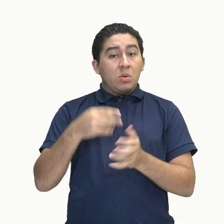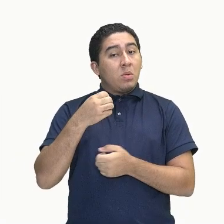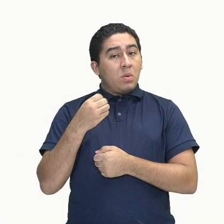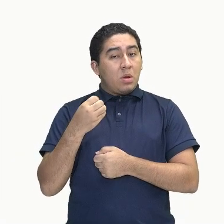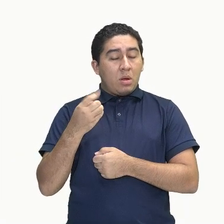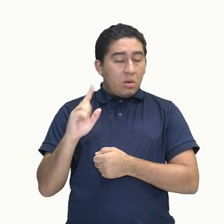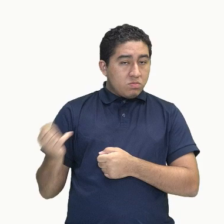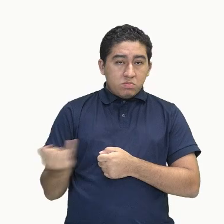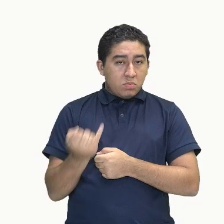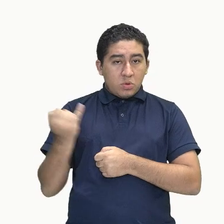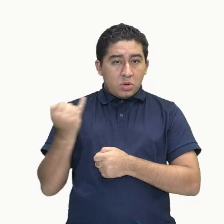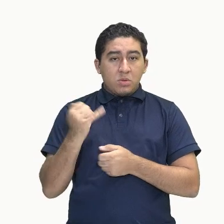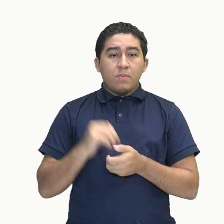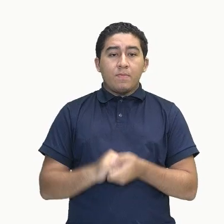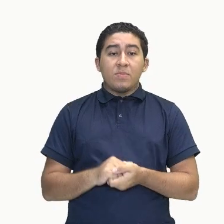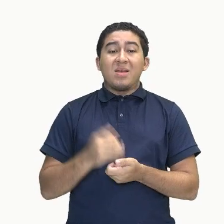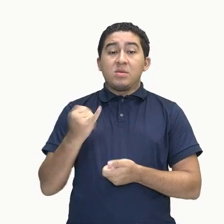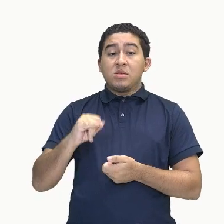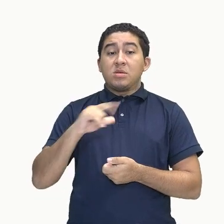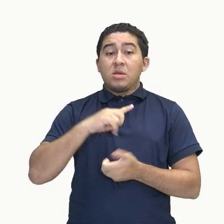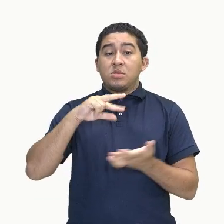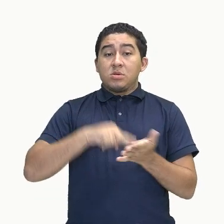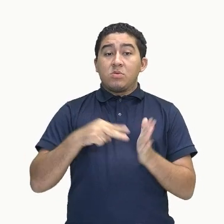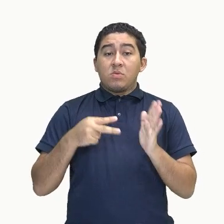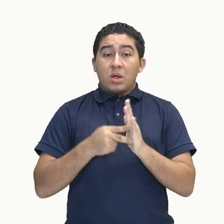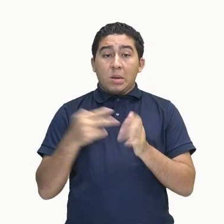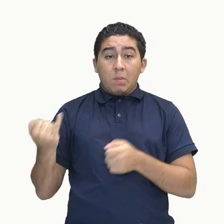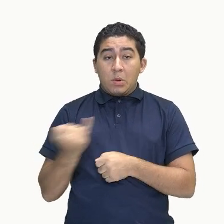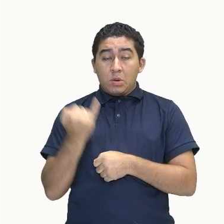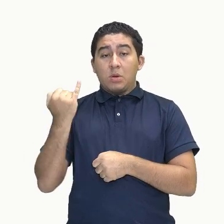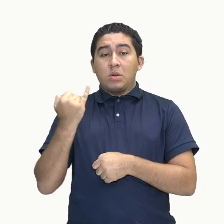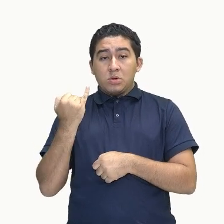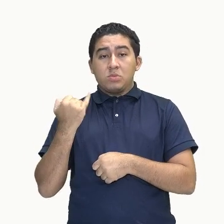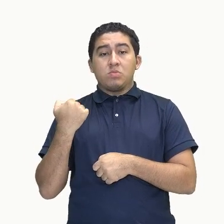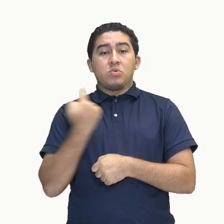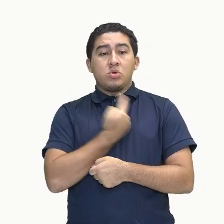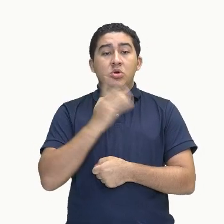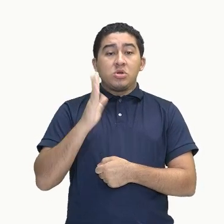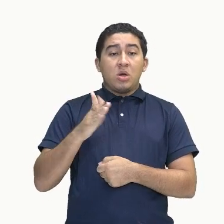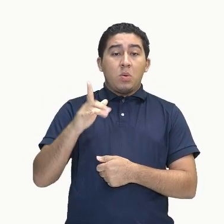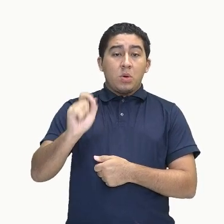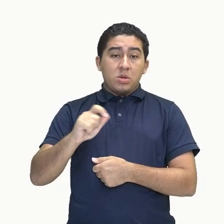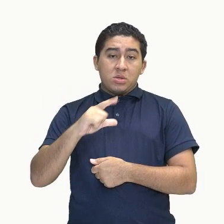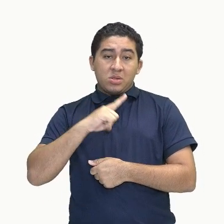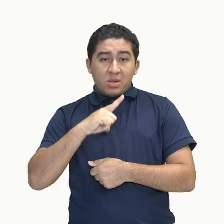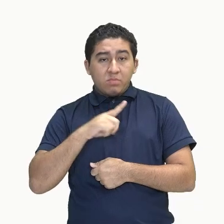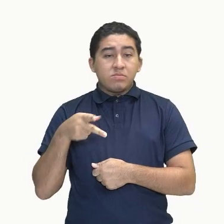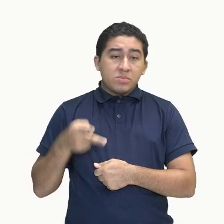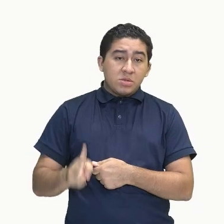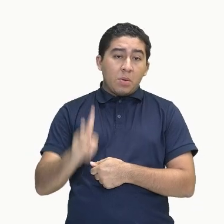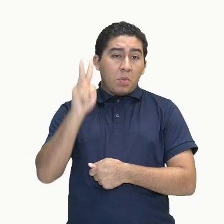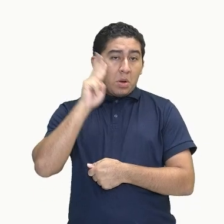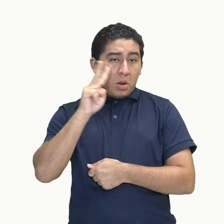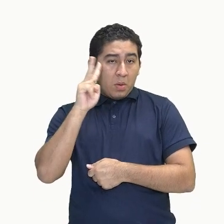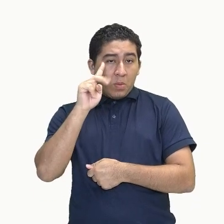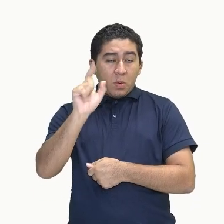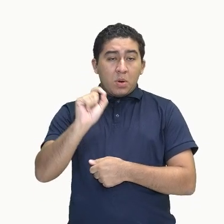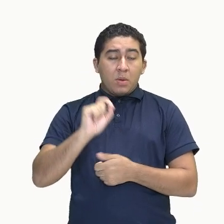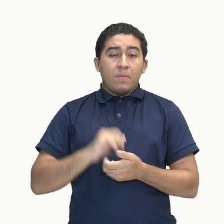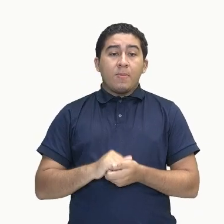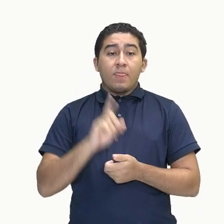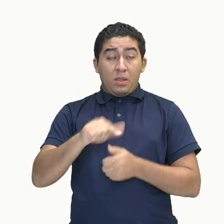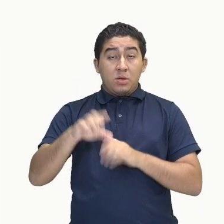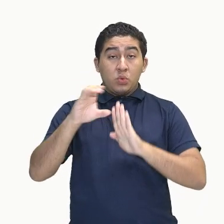aí grande significado, a gente já vai sempre lembrar, né, deste conceito,